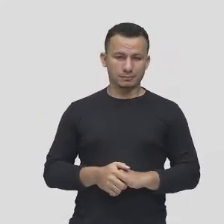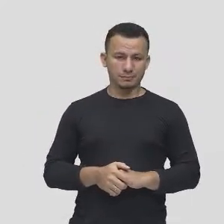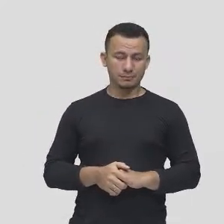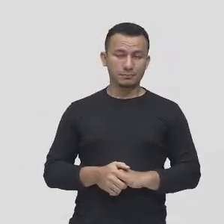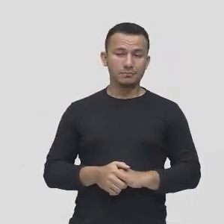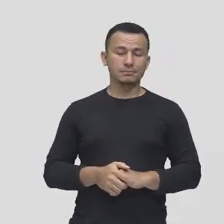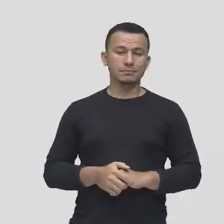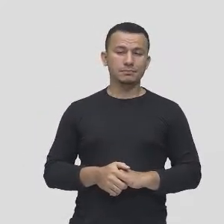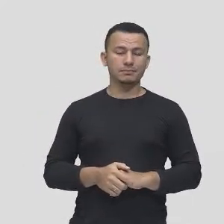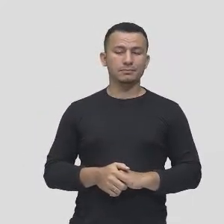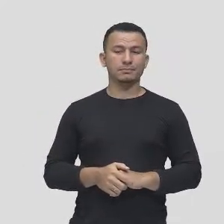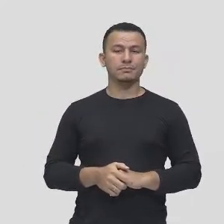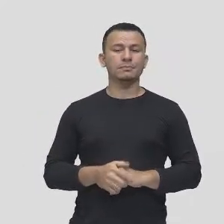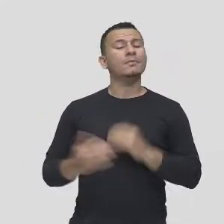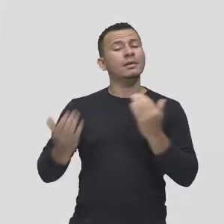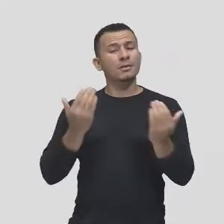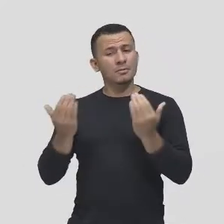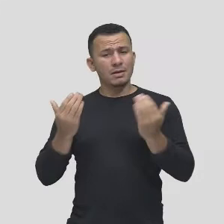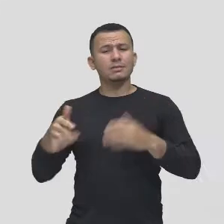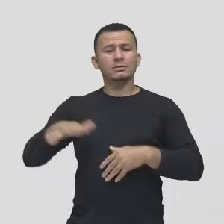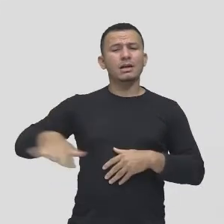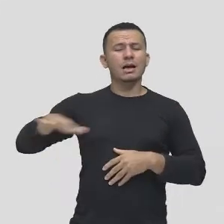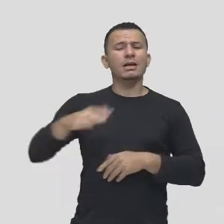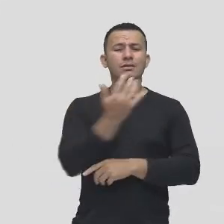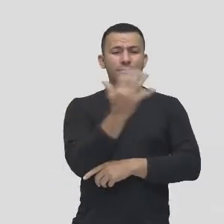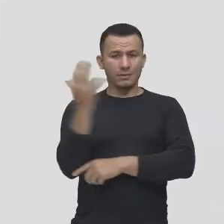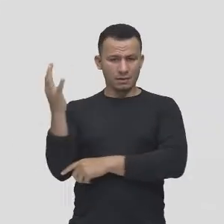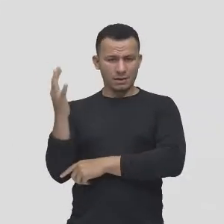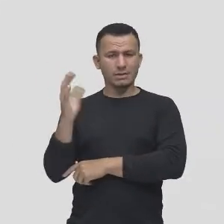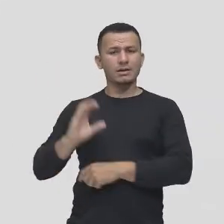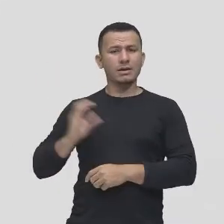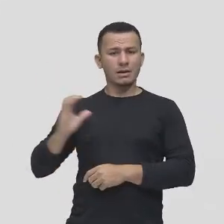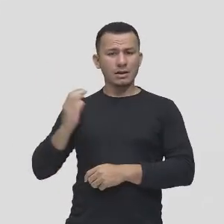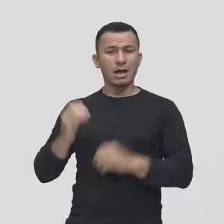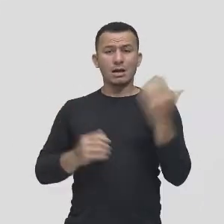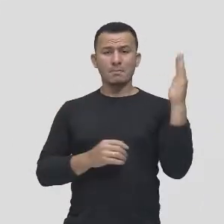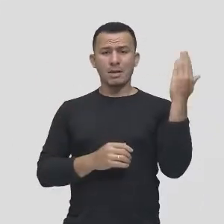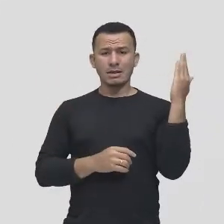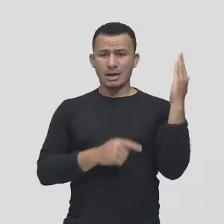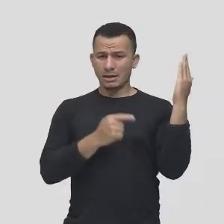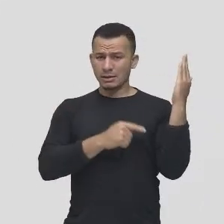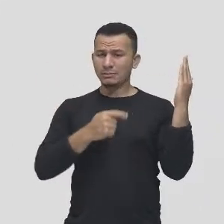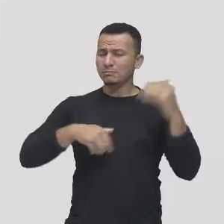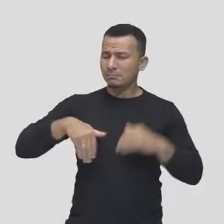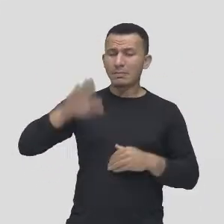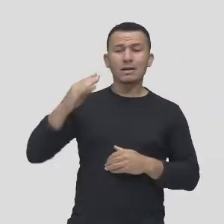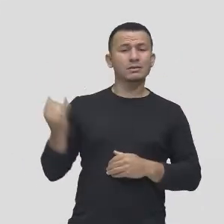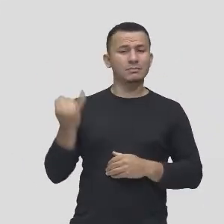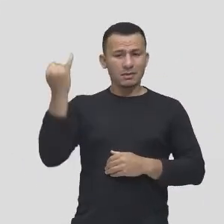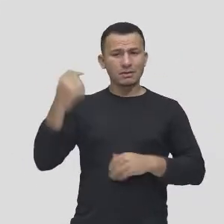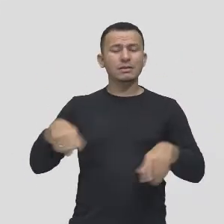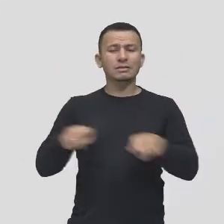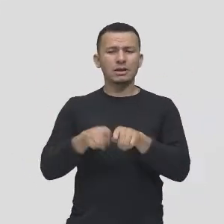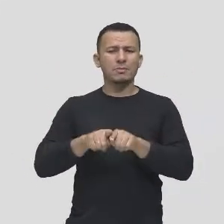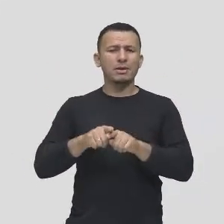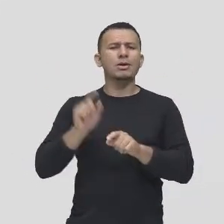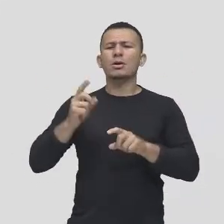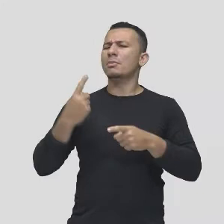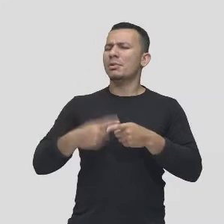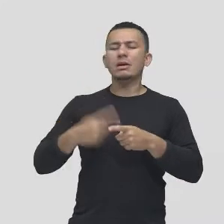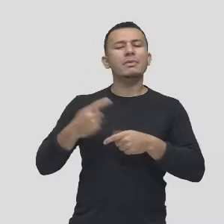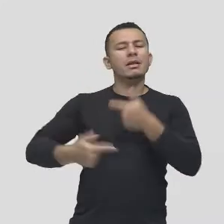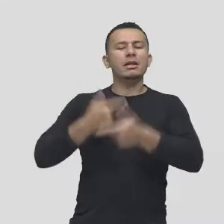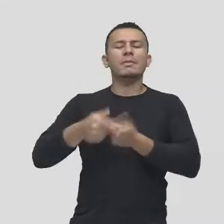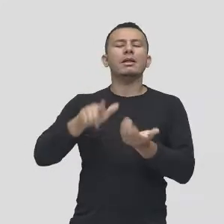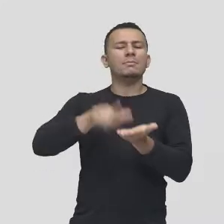Com relação às áreas de floresta do Canadá, a madeira é muito importante para a produção de celulose, papel, né? O Canadá